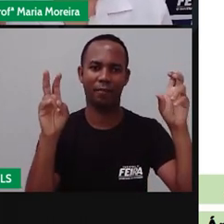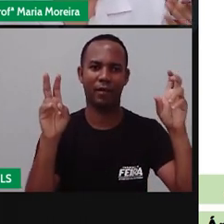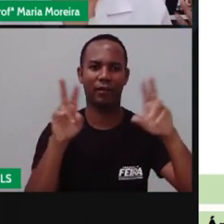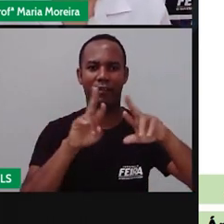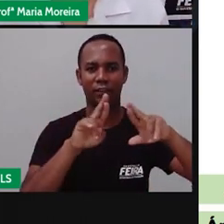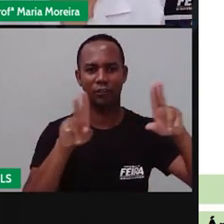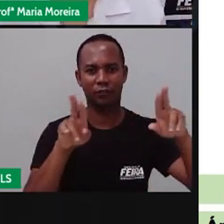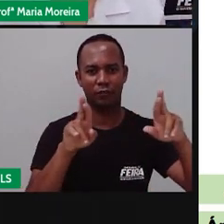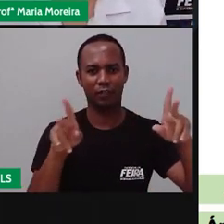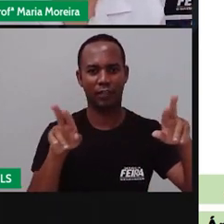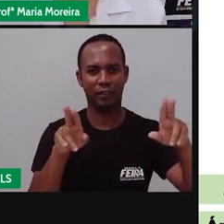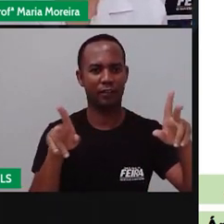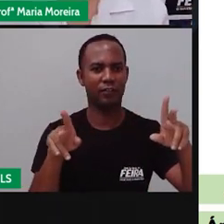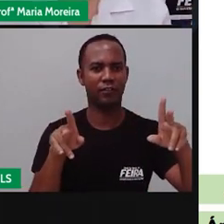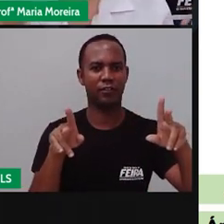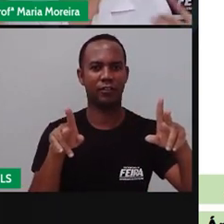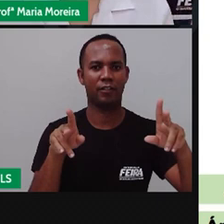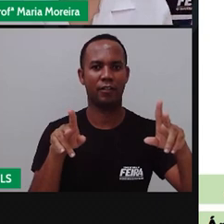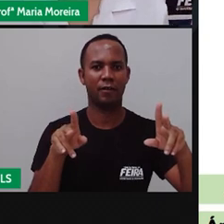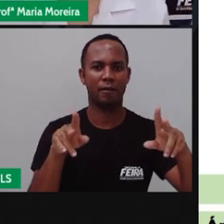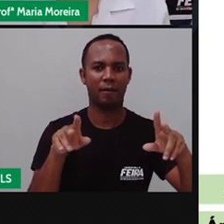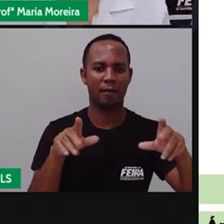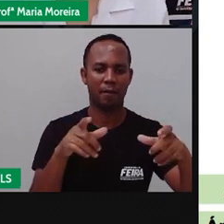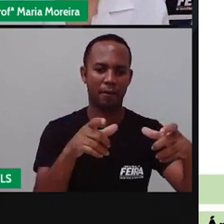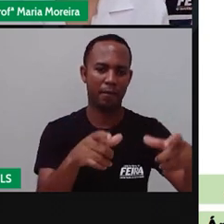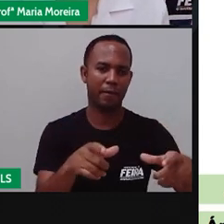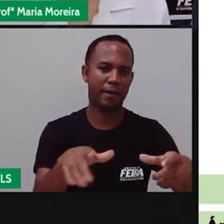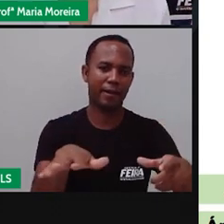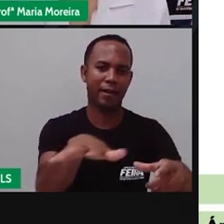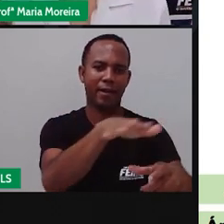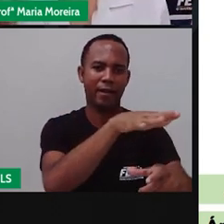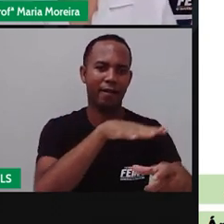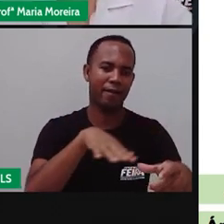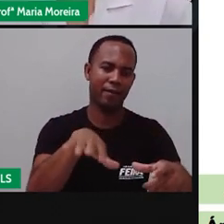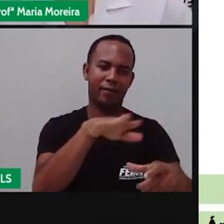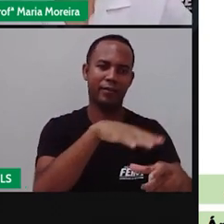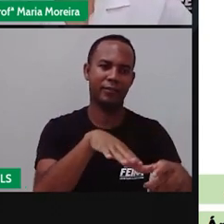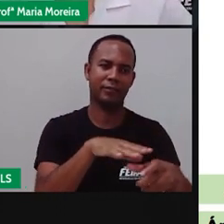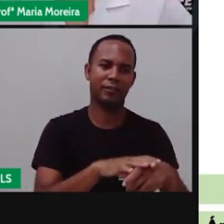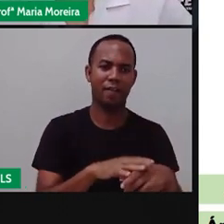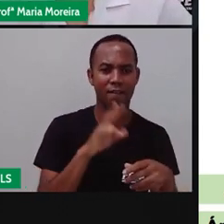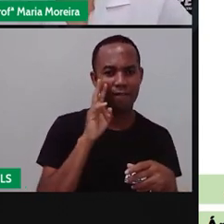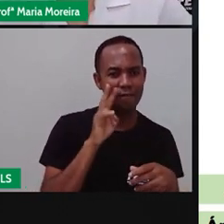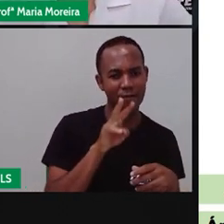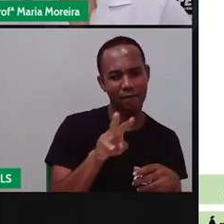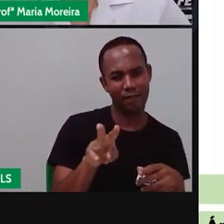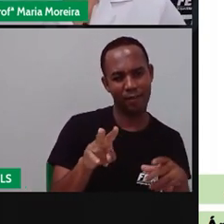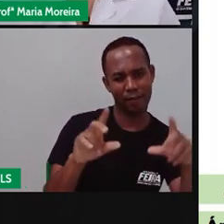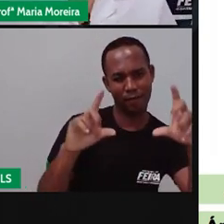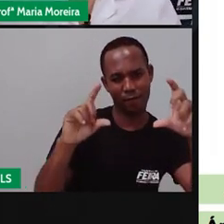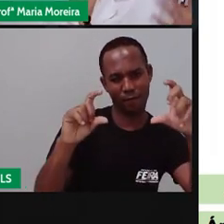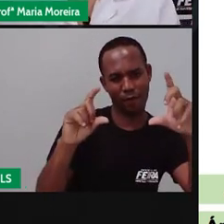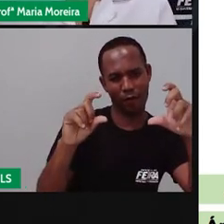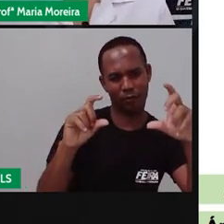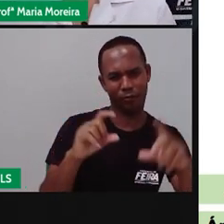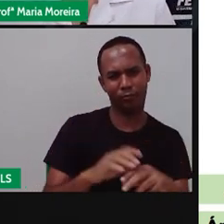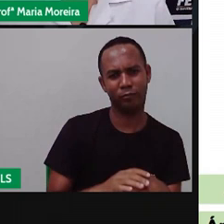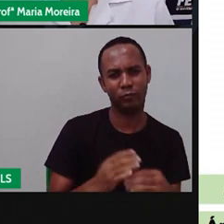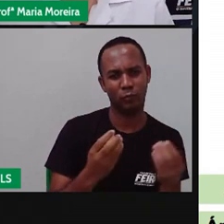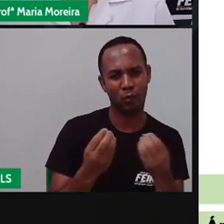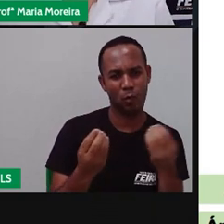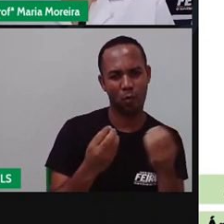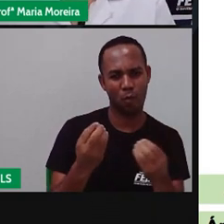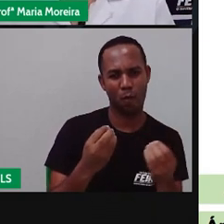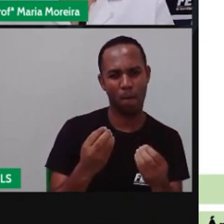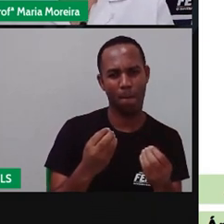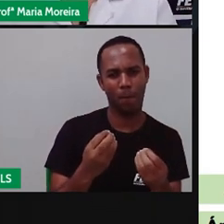As paisagens e as diferentes paisagens. Dê uma olhadinha nessa imagem, né? Inclusive, a gente já falou aqui em outras